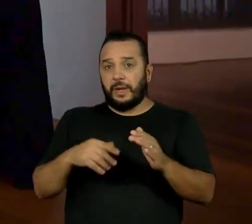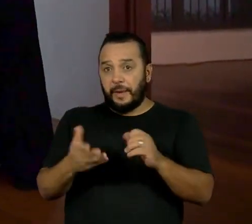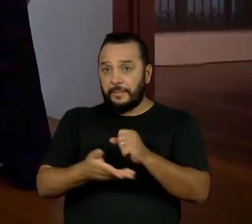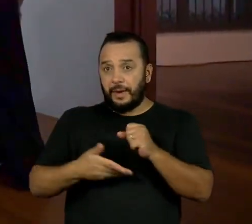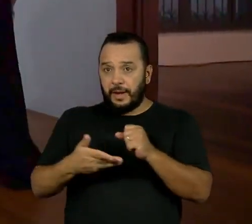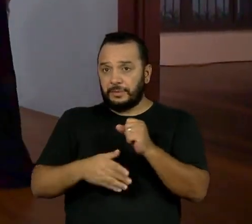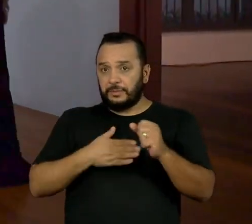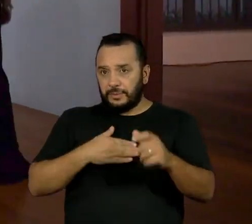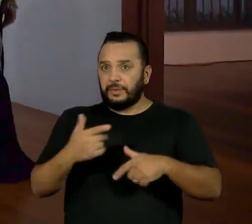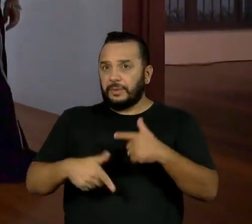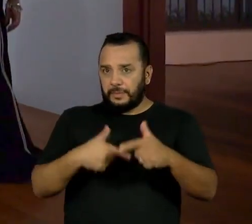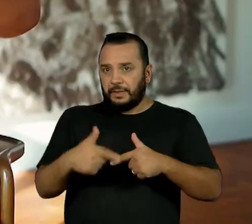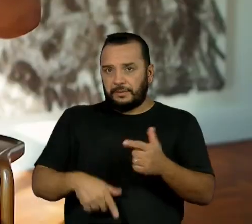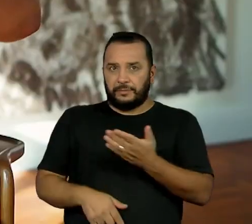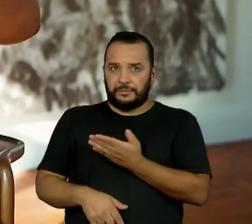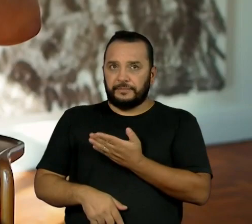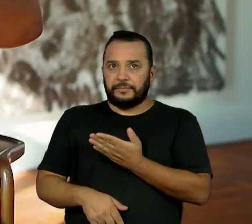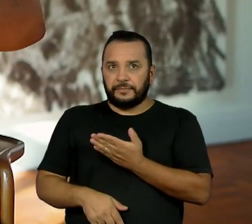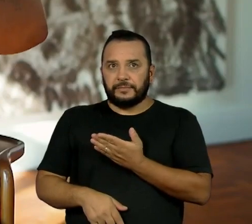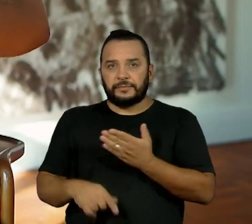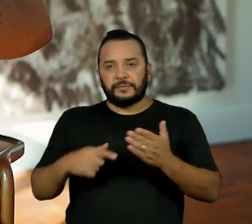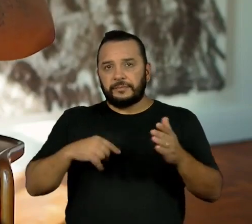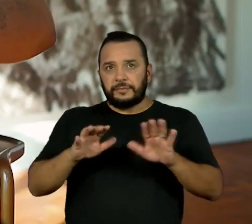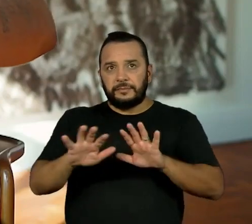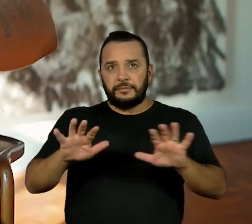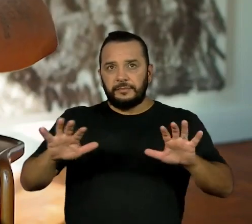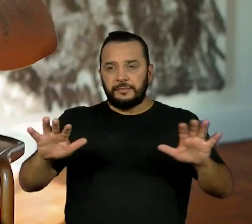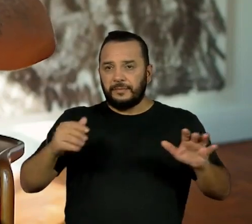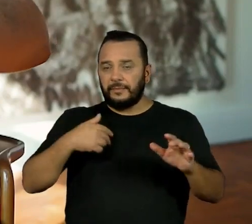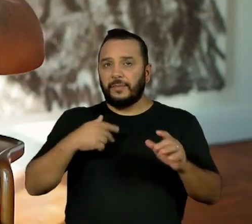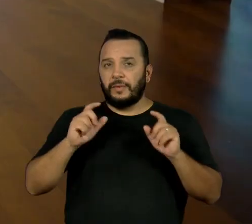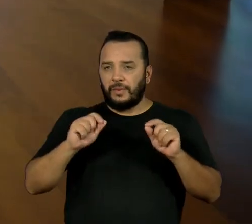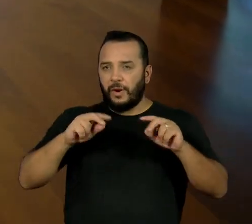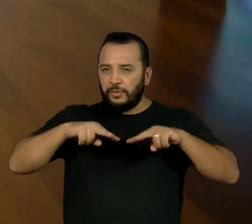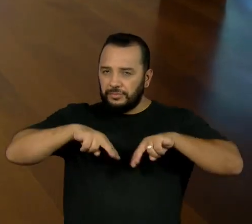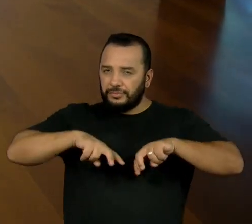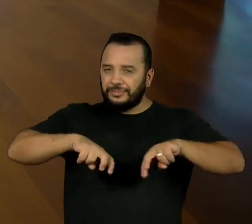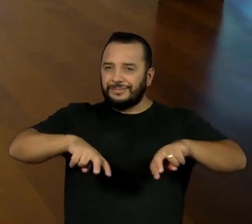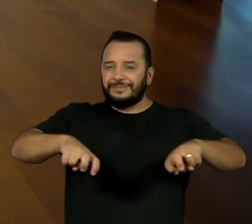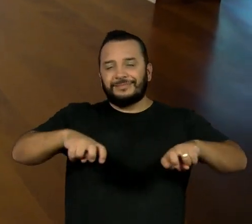propondo justamente um mergulho na profundidade da terra.